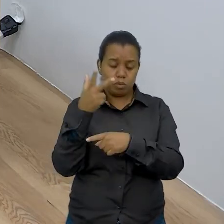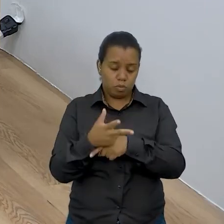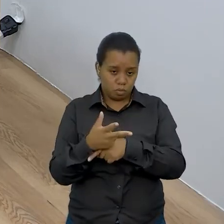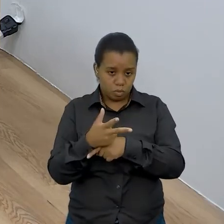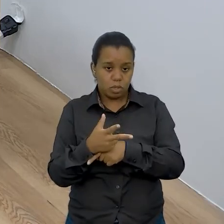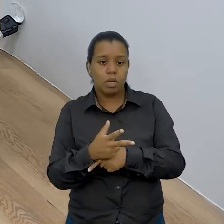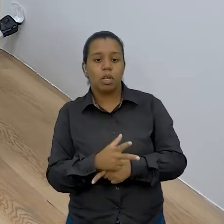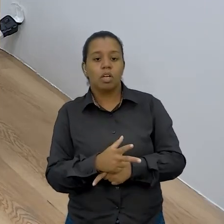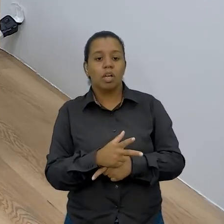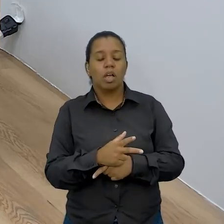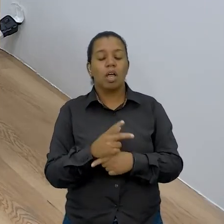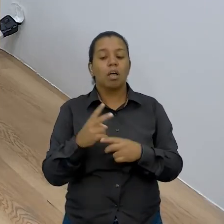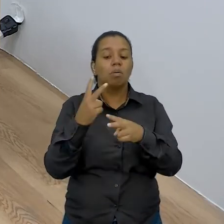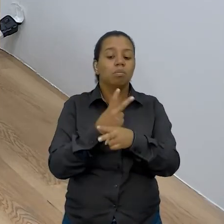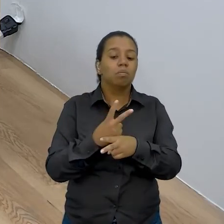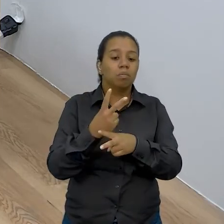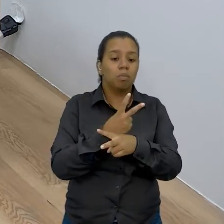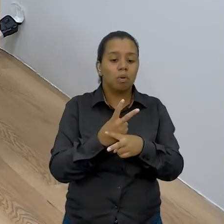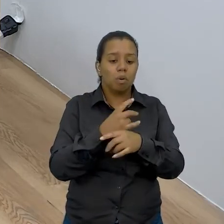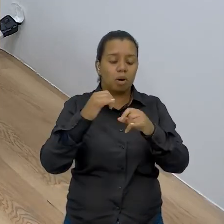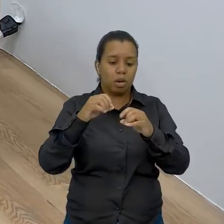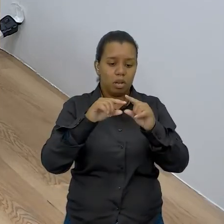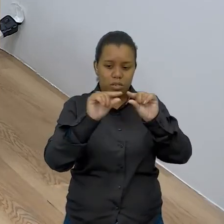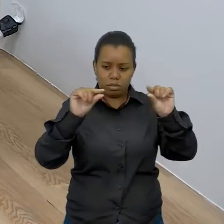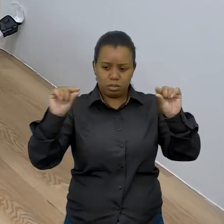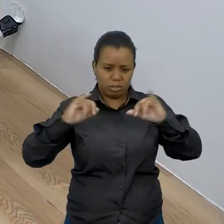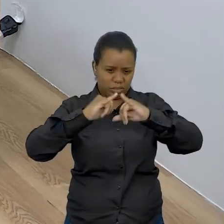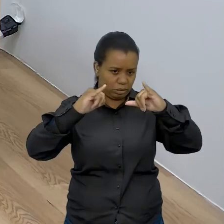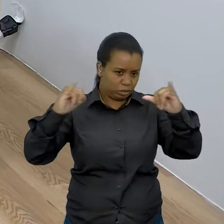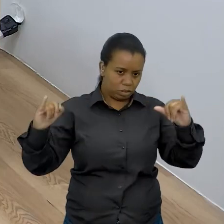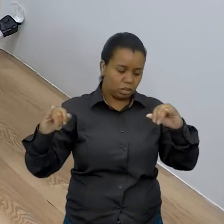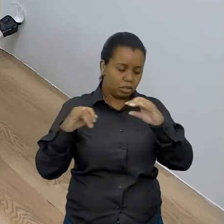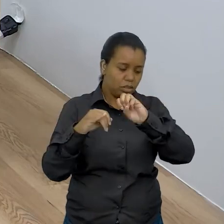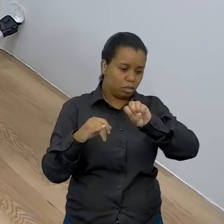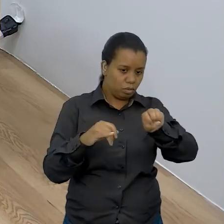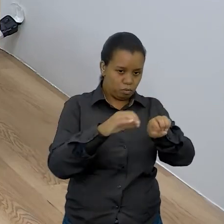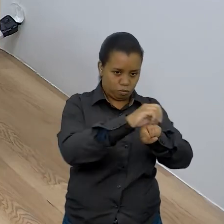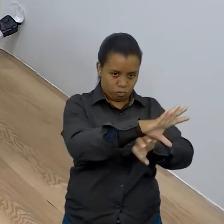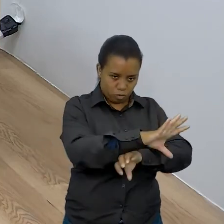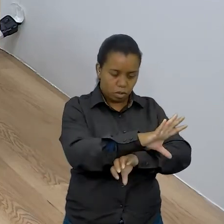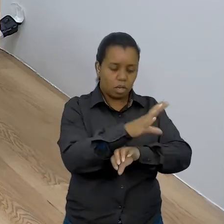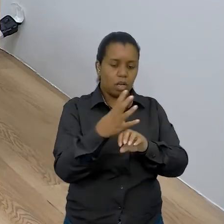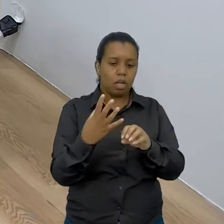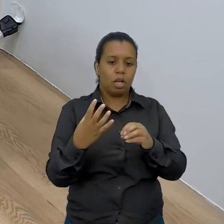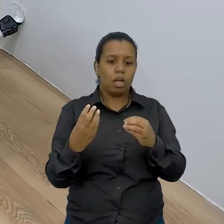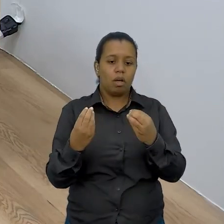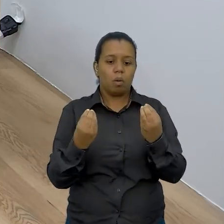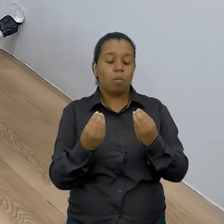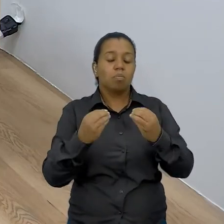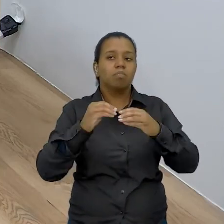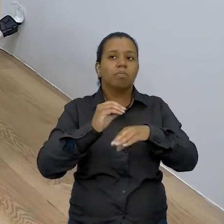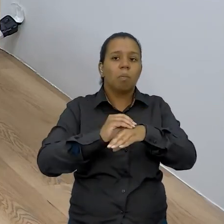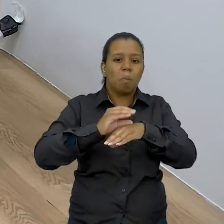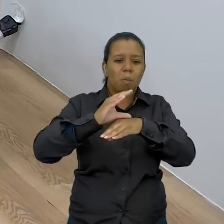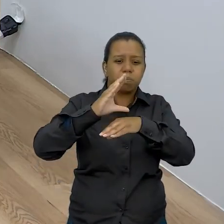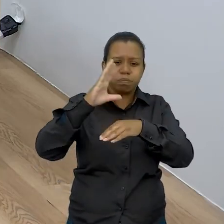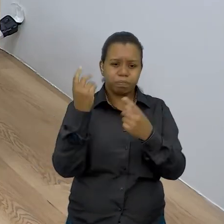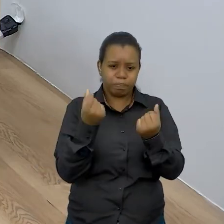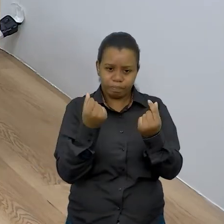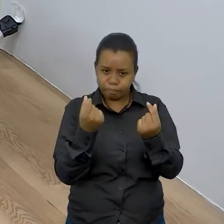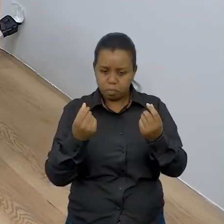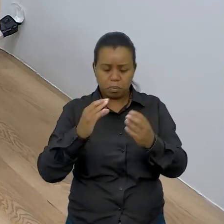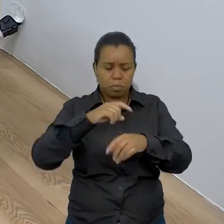detecta a fuga de corrente. Então, ou a fuga de corrente acontece, né, um aumento na sua conta, né, um aumento no